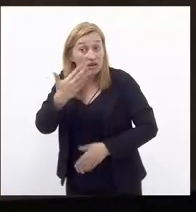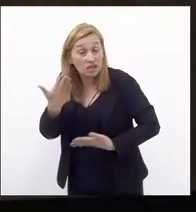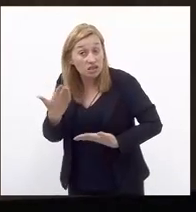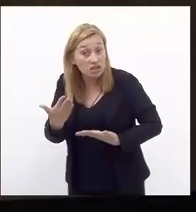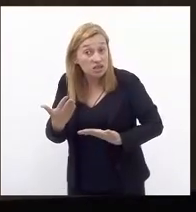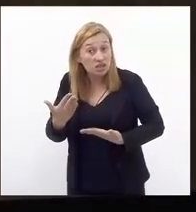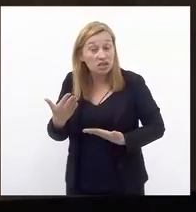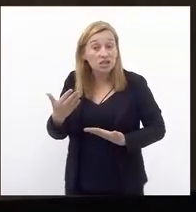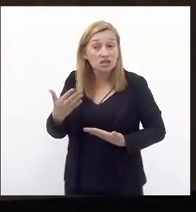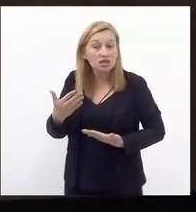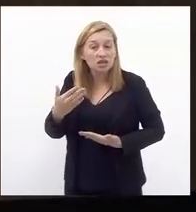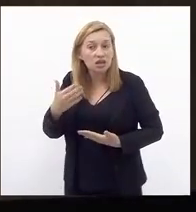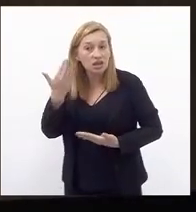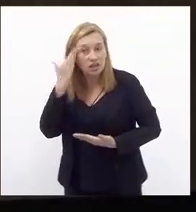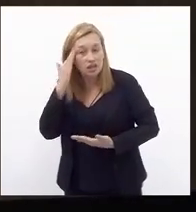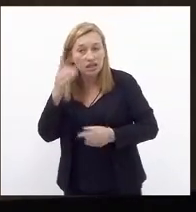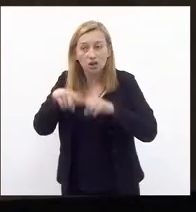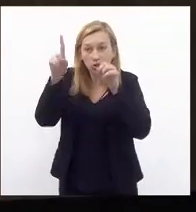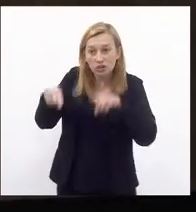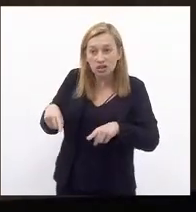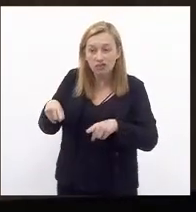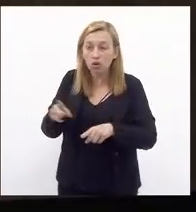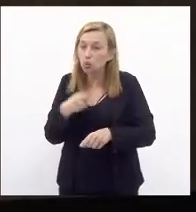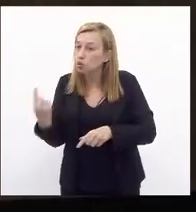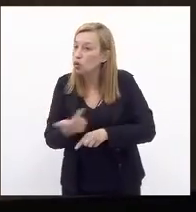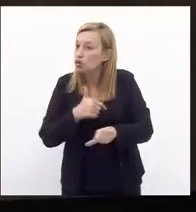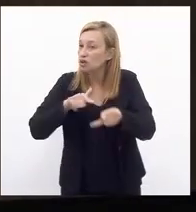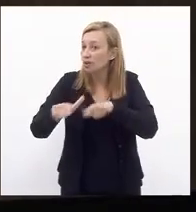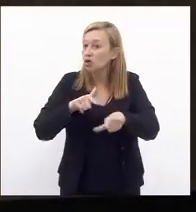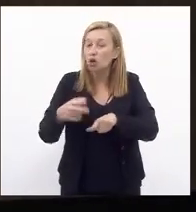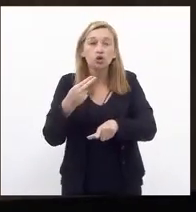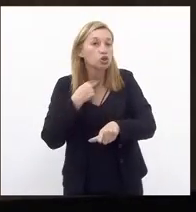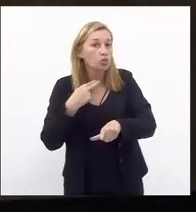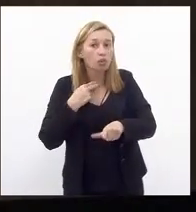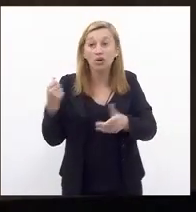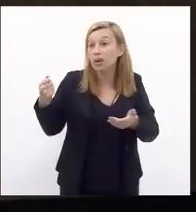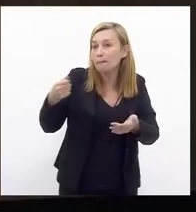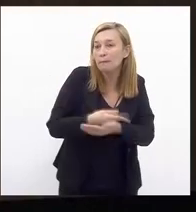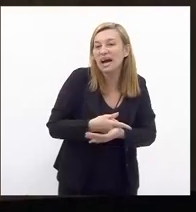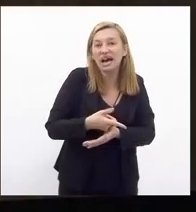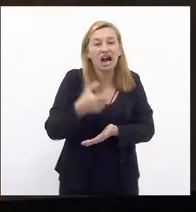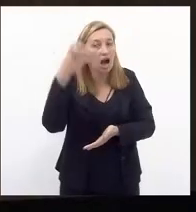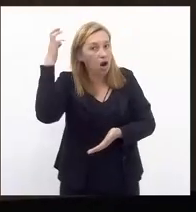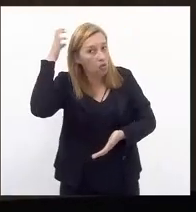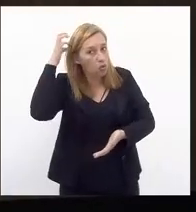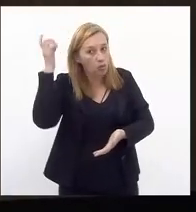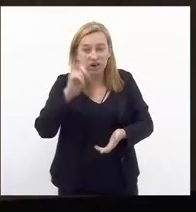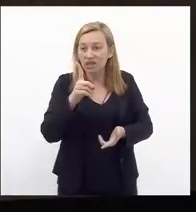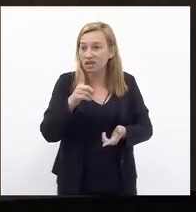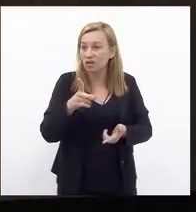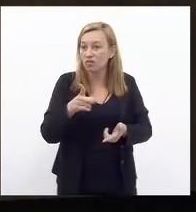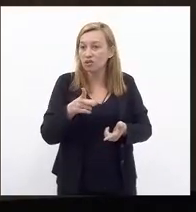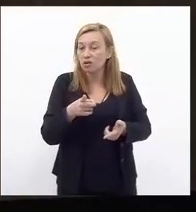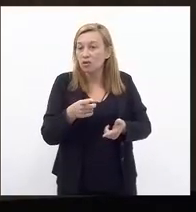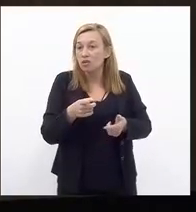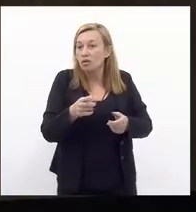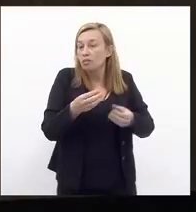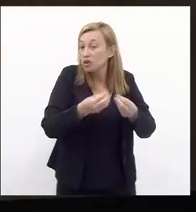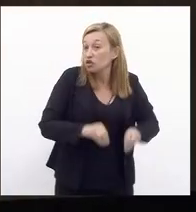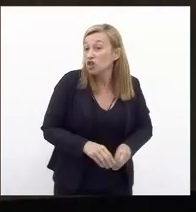entender que o servidor o nosso trabalhador não pode pagar essa conta que não foi feita por ele